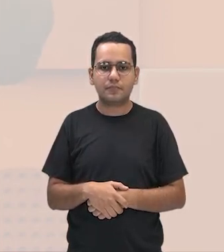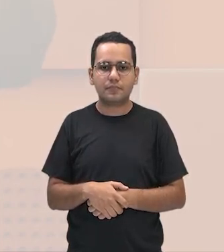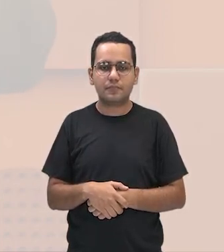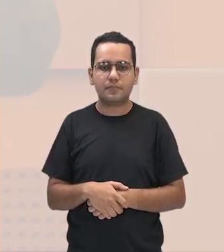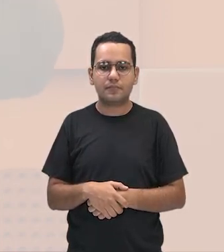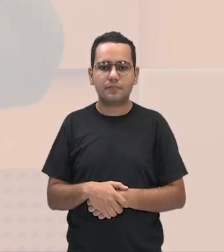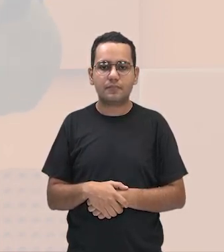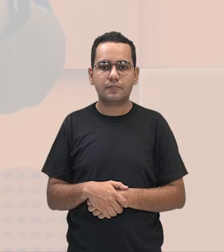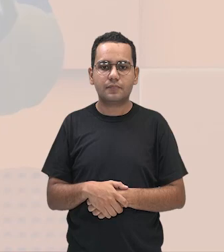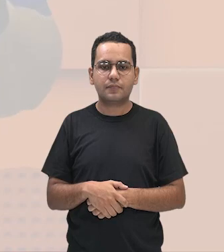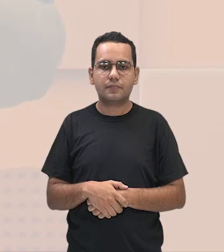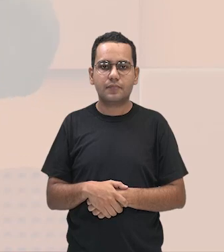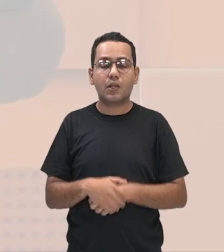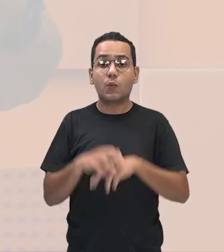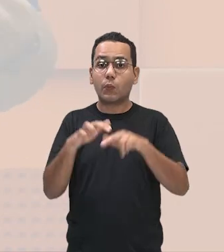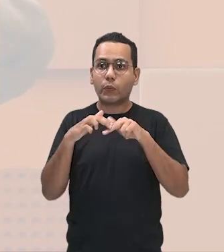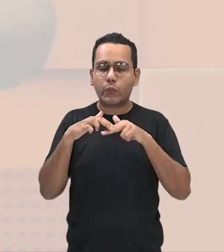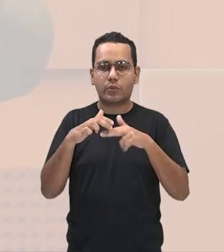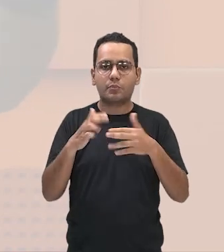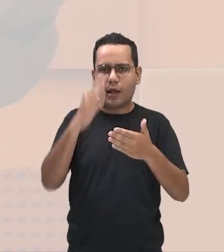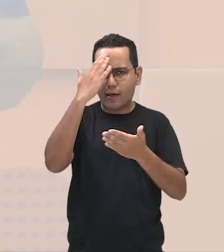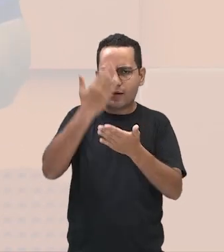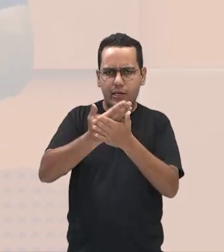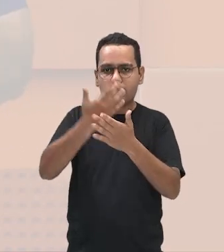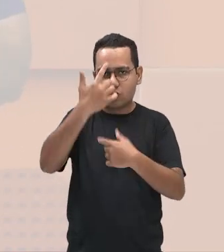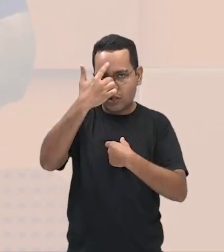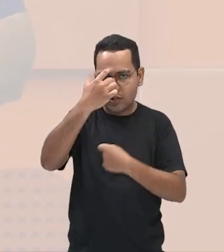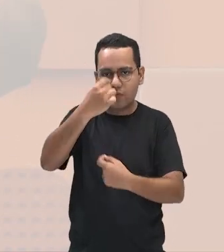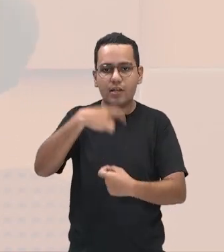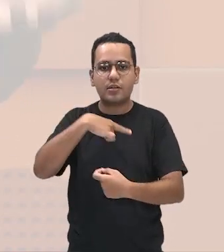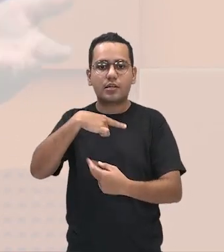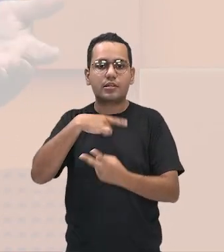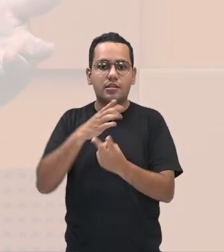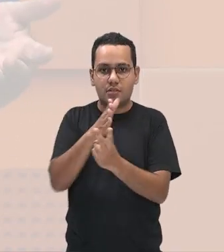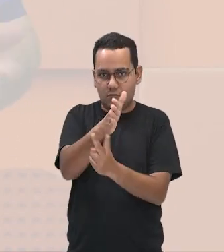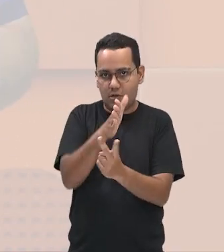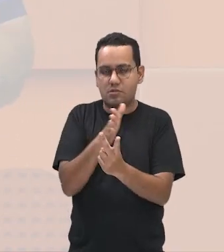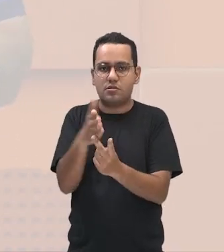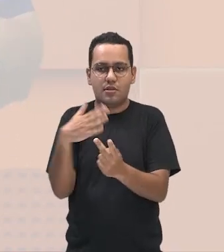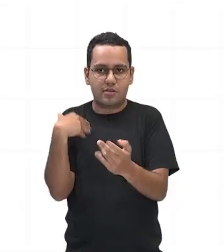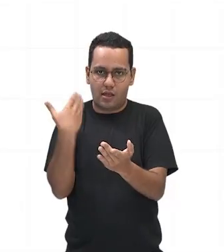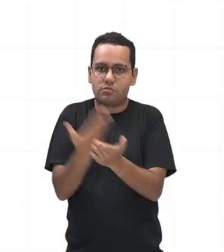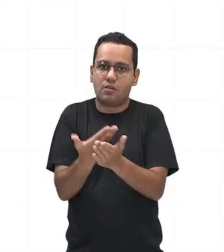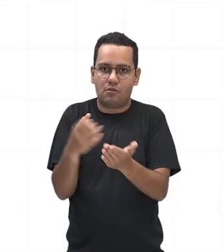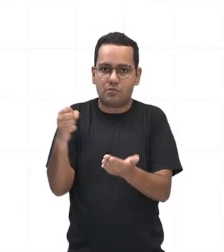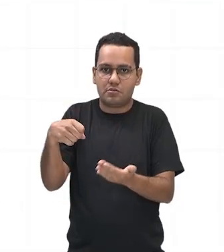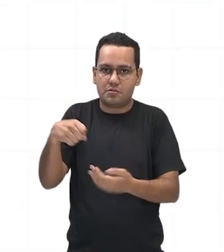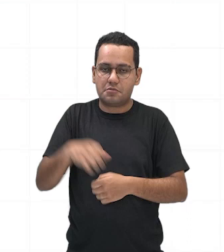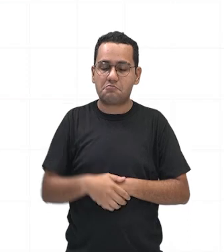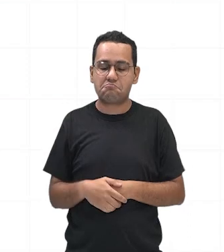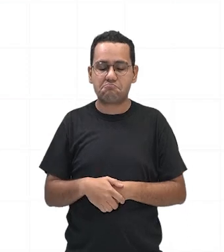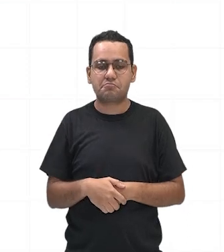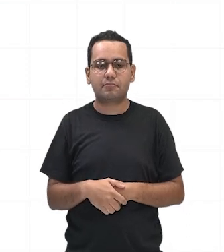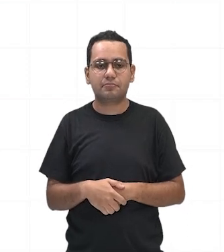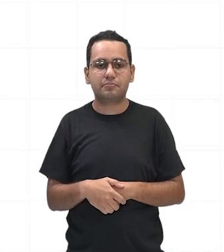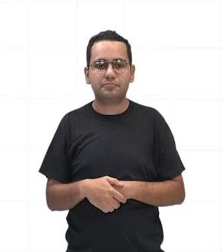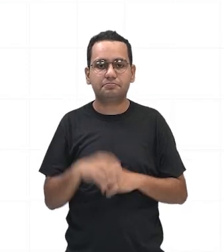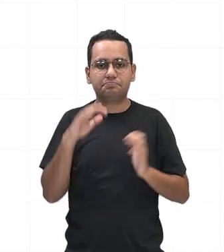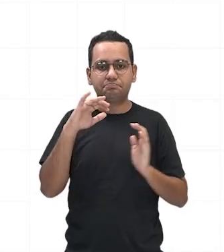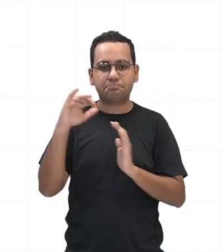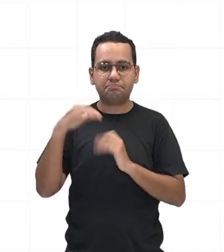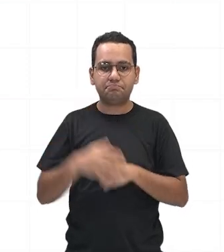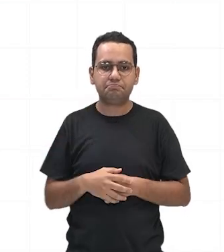da nossa, né, a fé, essa dualidade medieval presente, tá? Então, acompanha ali comigo. As